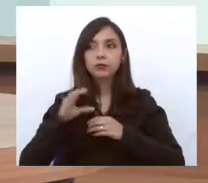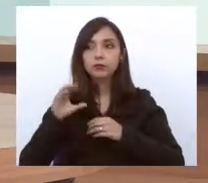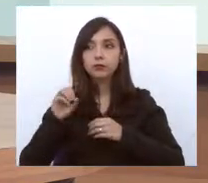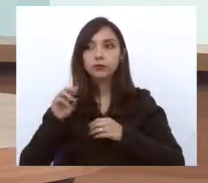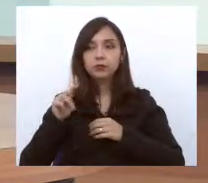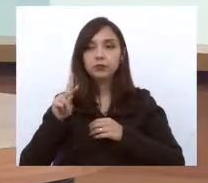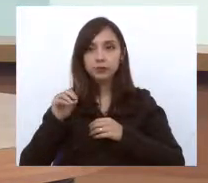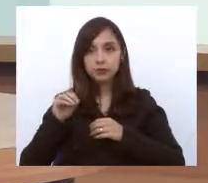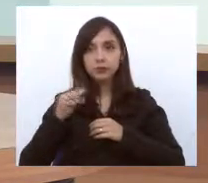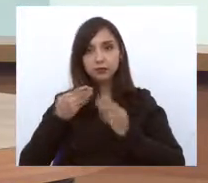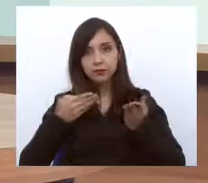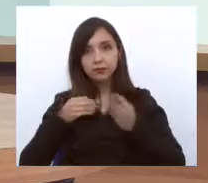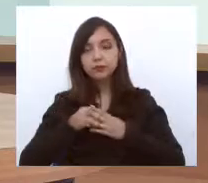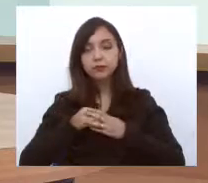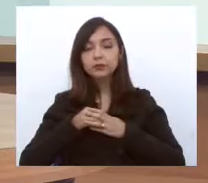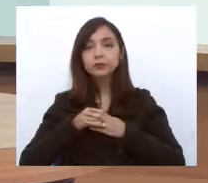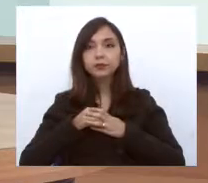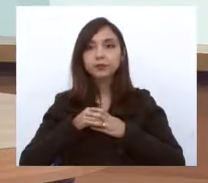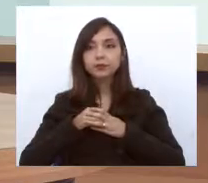Cícero Miranda.